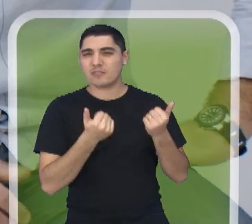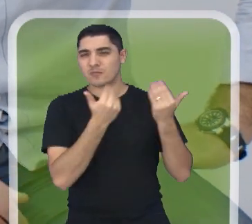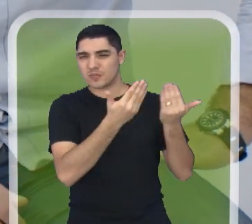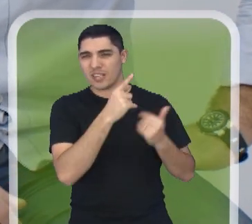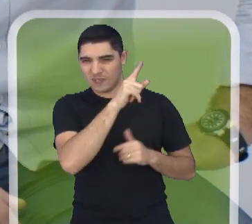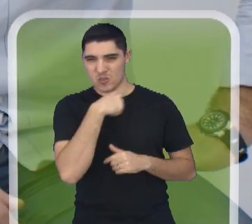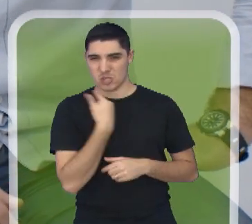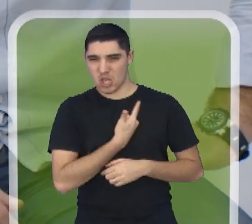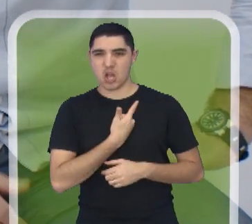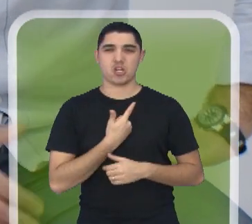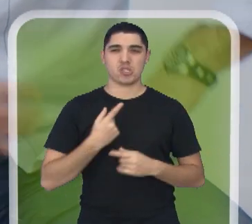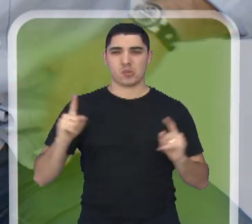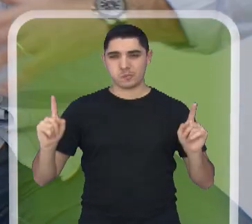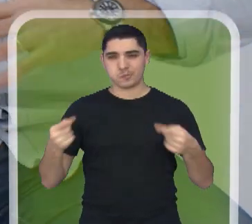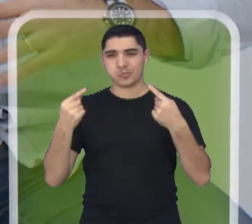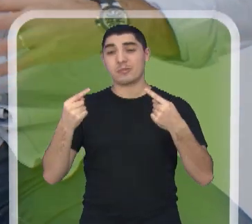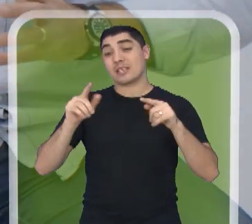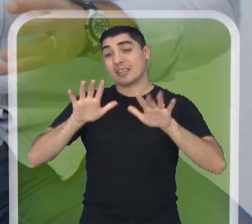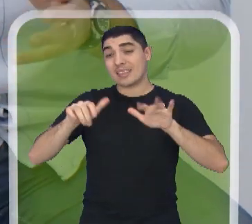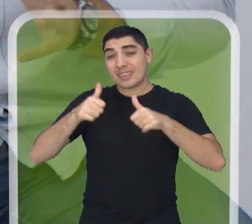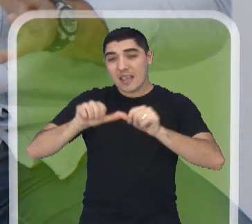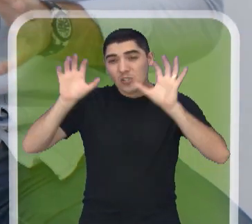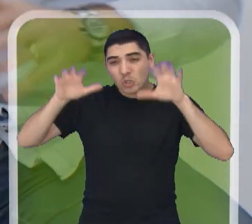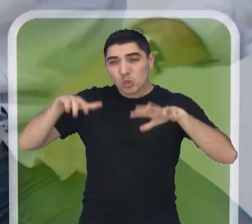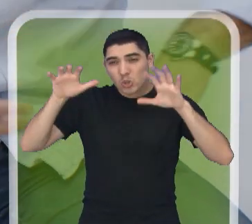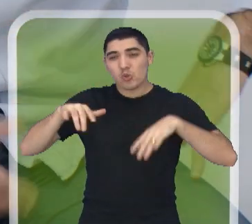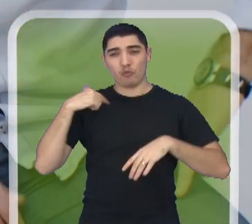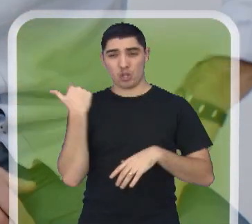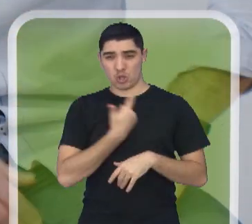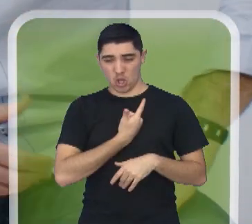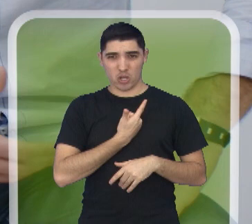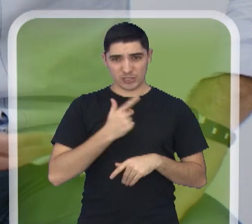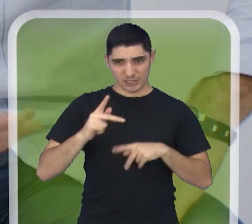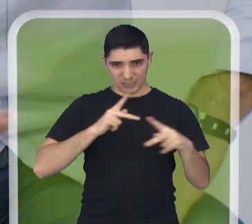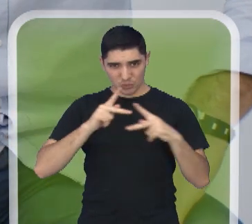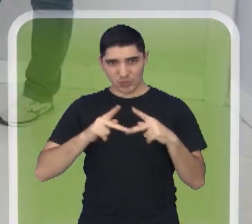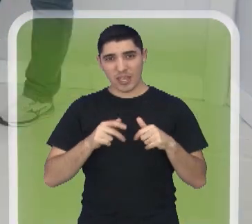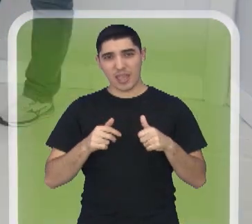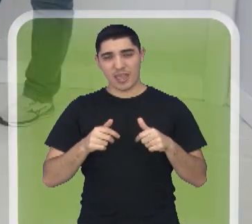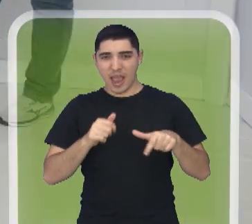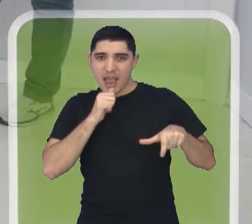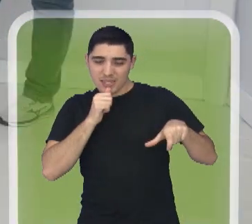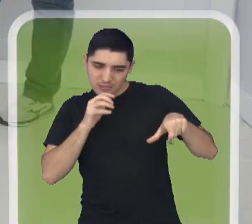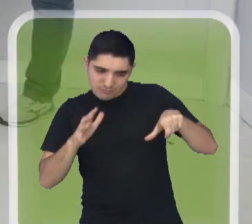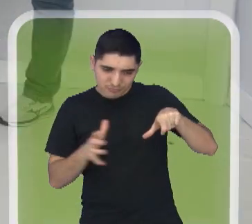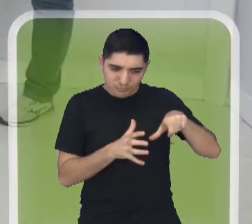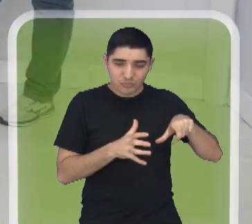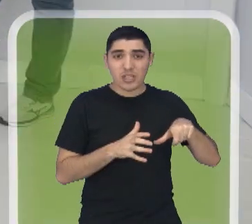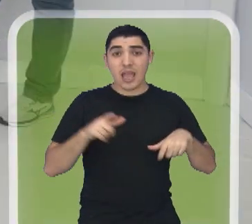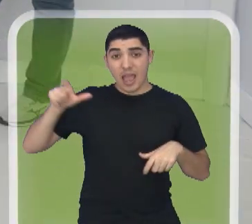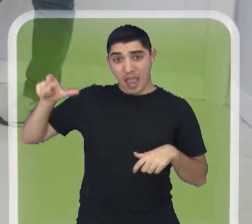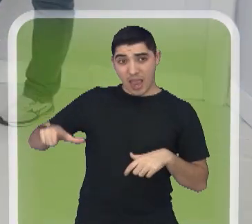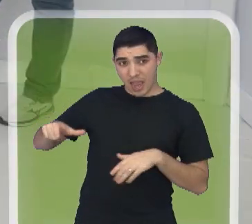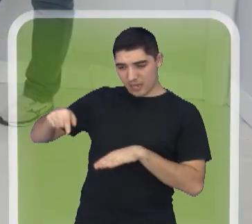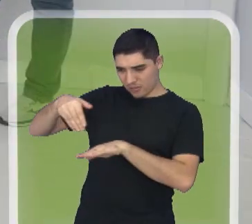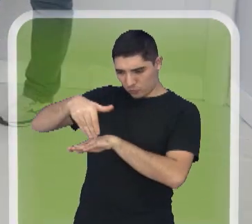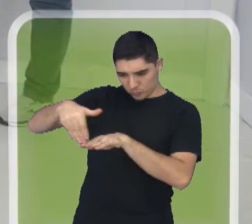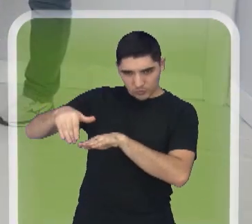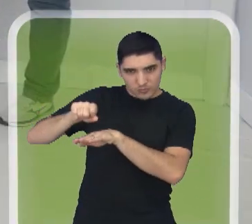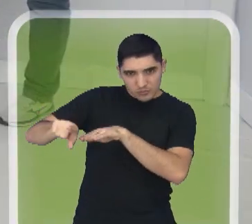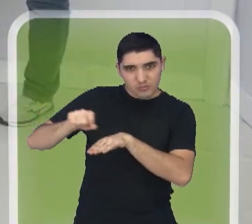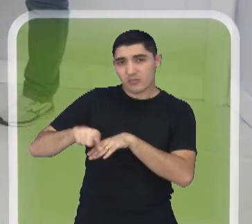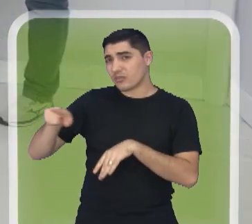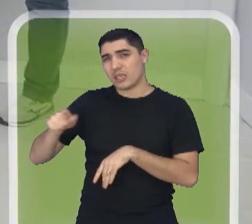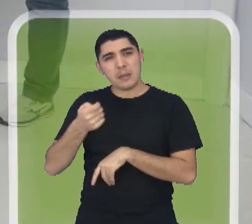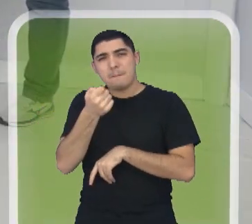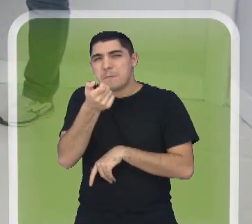muito chuvoso, mas acho que pela nossa forma de jogar, bem fechado, o centroavante deles acaba tendo poucas chances. Isso aconteceu lá e acabou